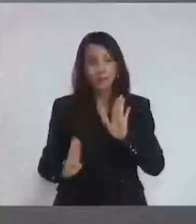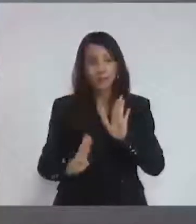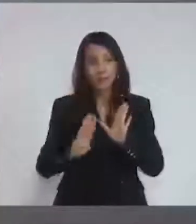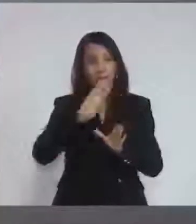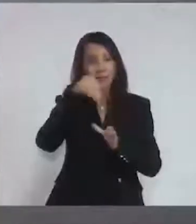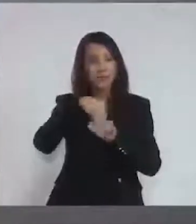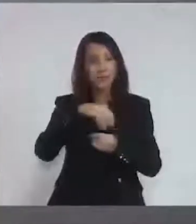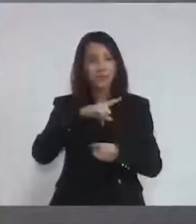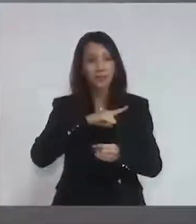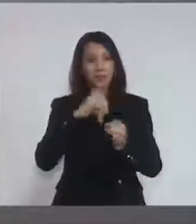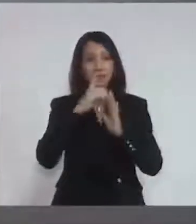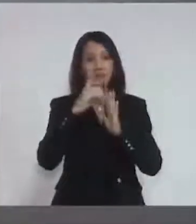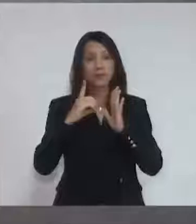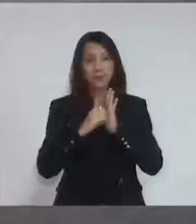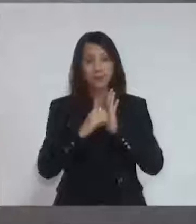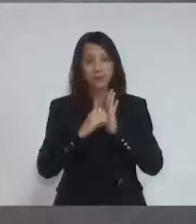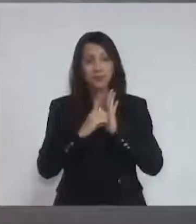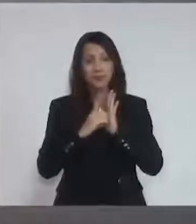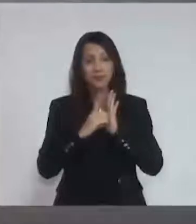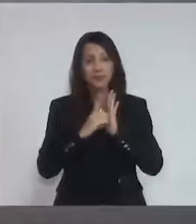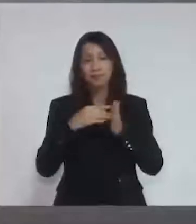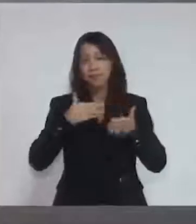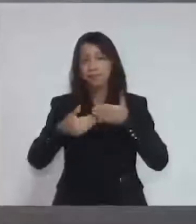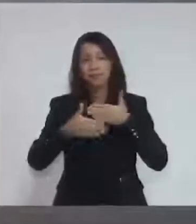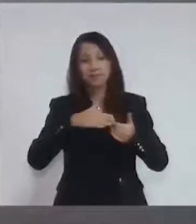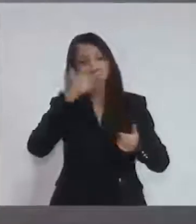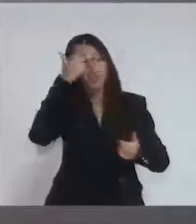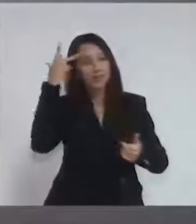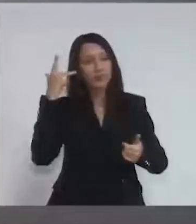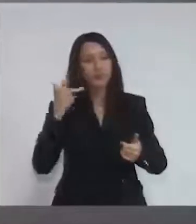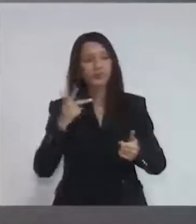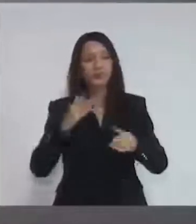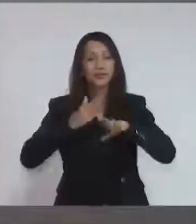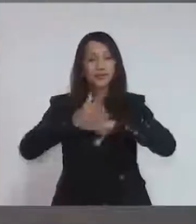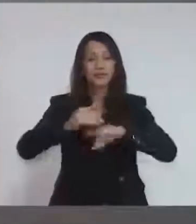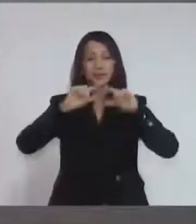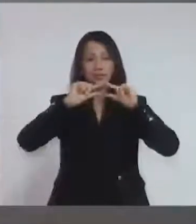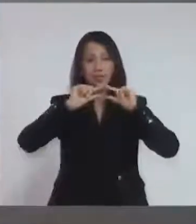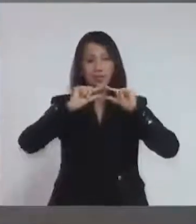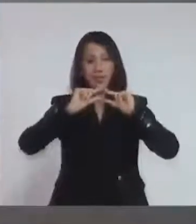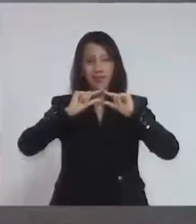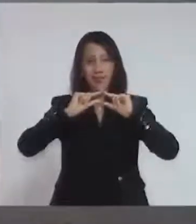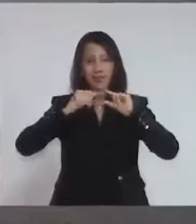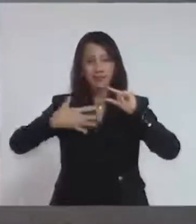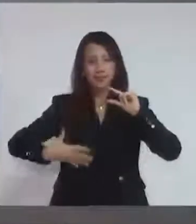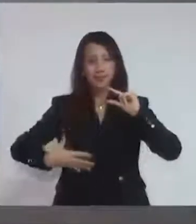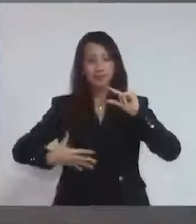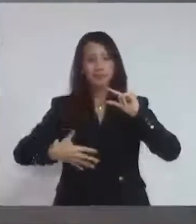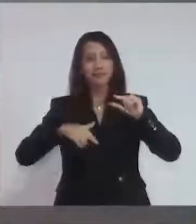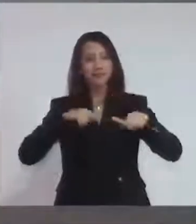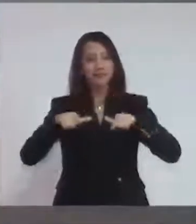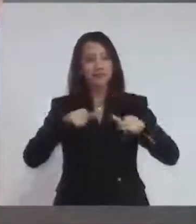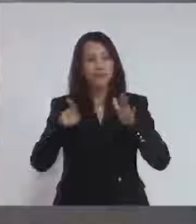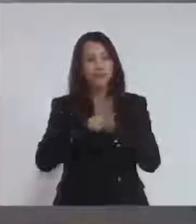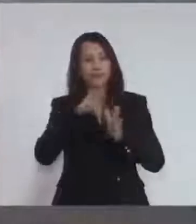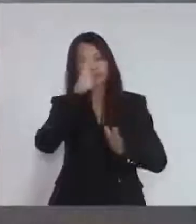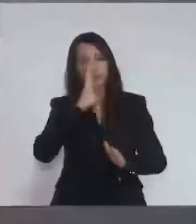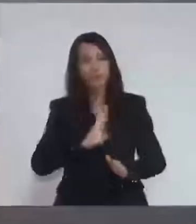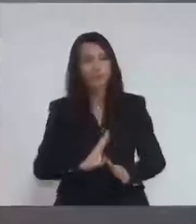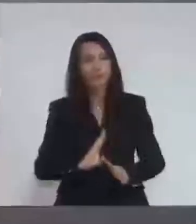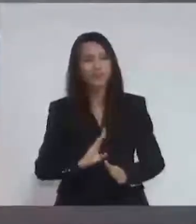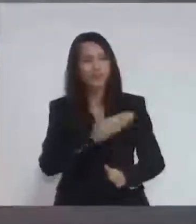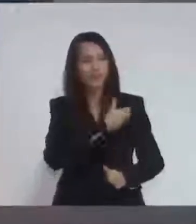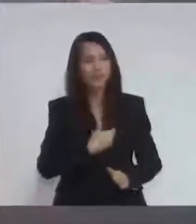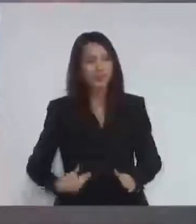para decretos. Qualquer um vai no Google. Aqui é um serviço de consultoria gratuita, viu,